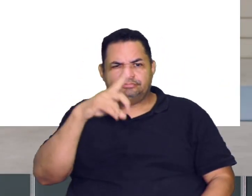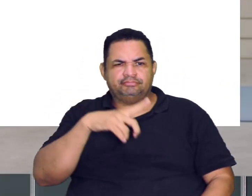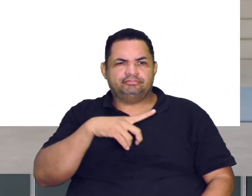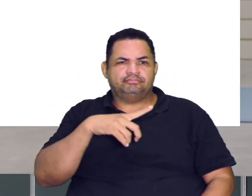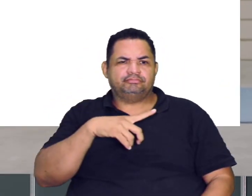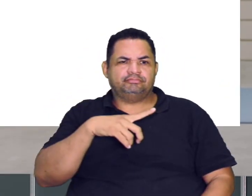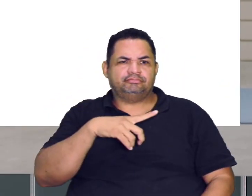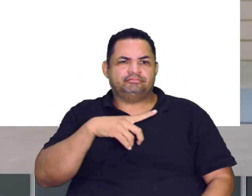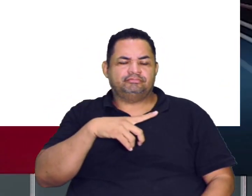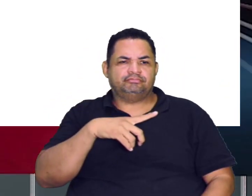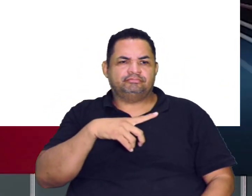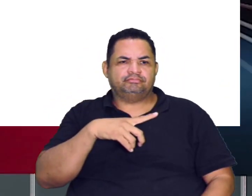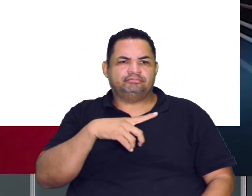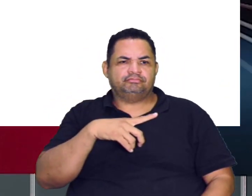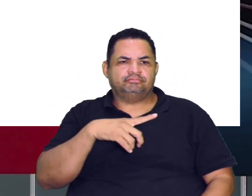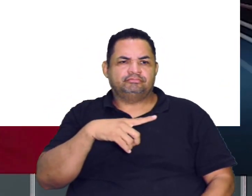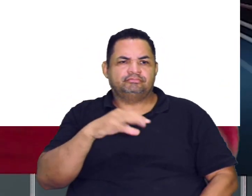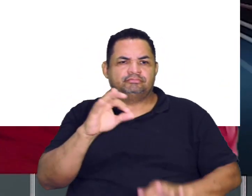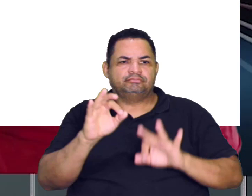têm aí